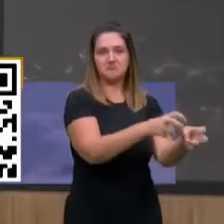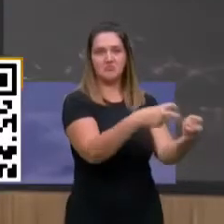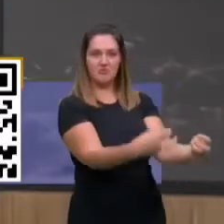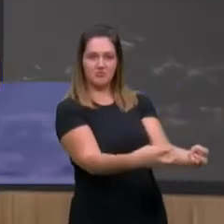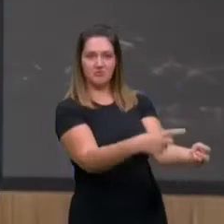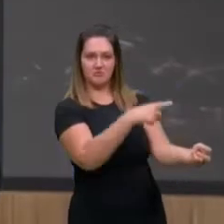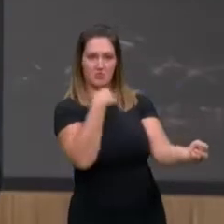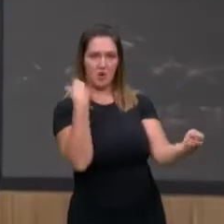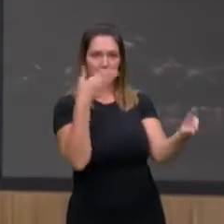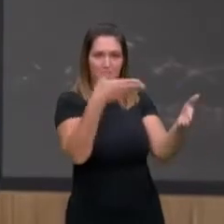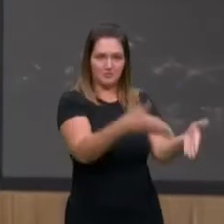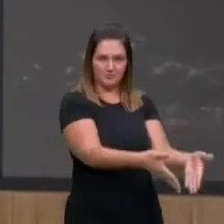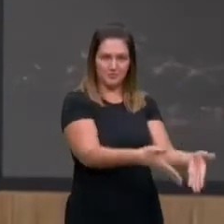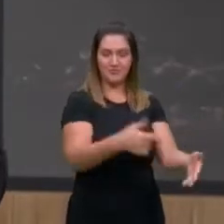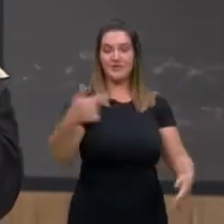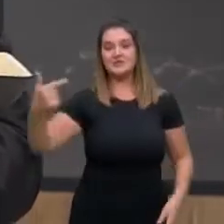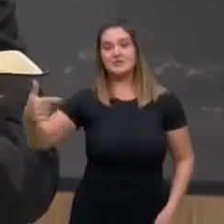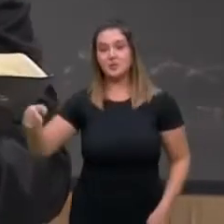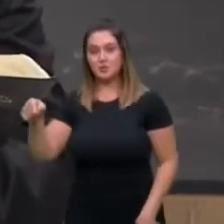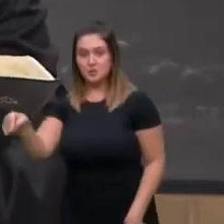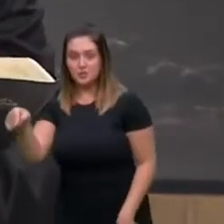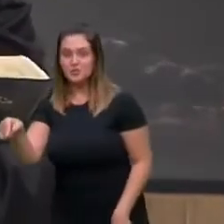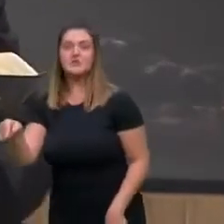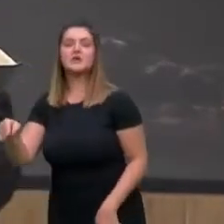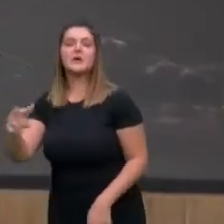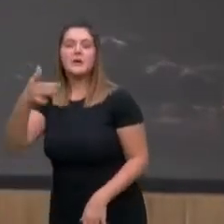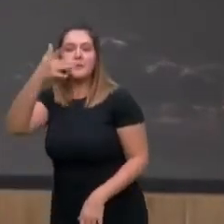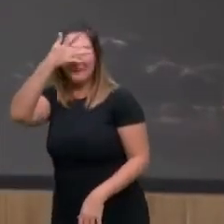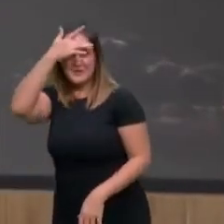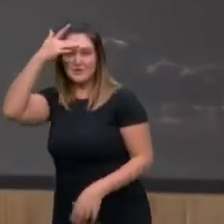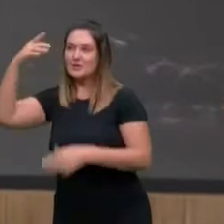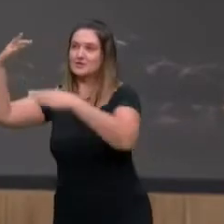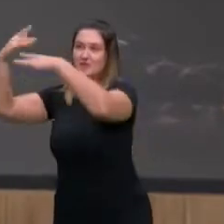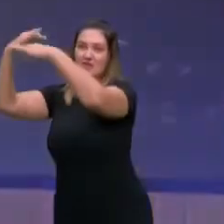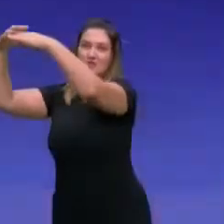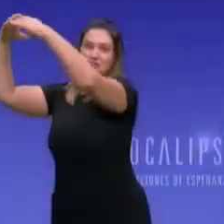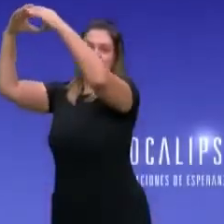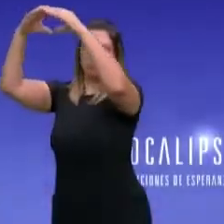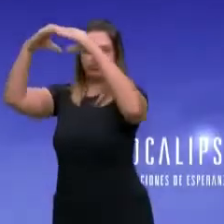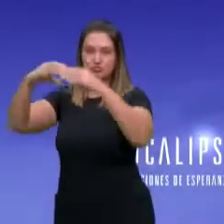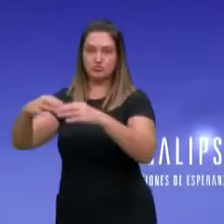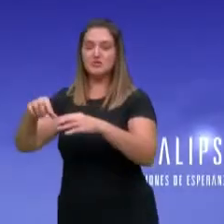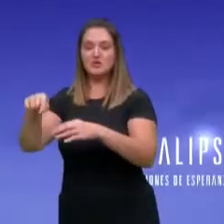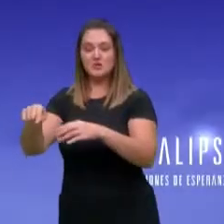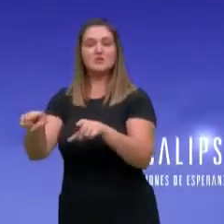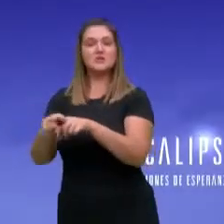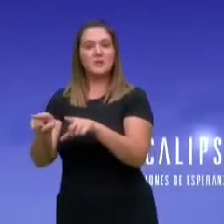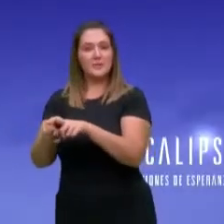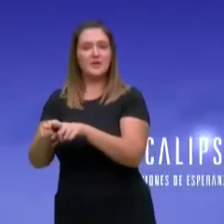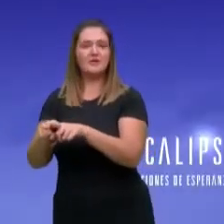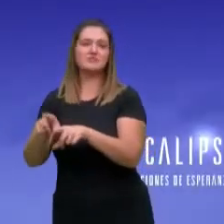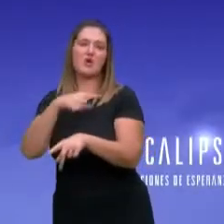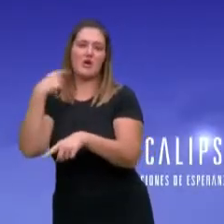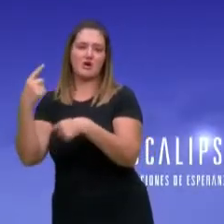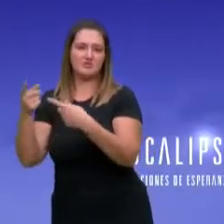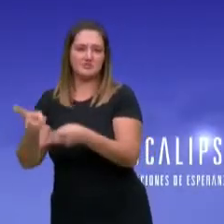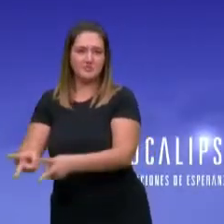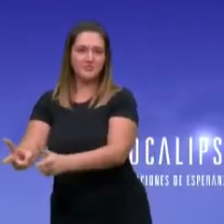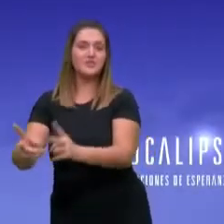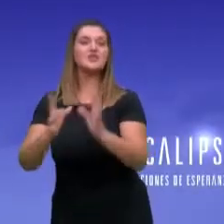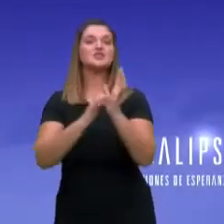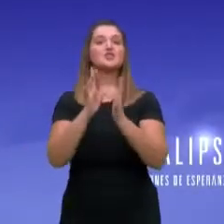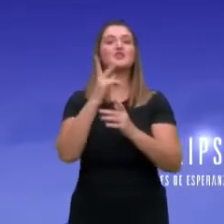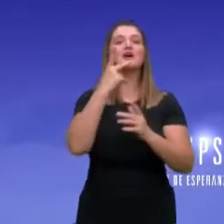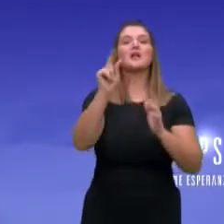dizer, olha só que texto importantíssimo nós vamos ler agora. João 5, 28 e 29, que fala assim, não vos maravilheis disto, porque vem a